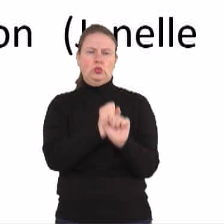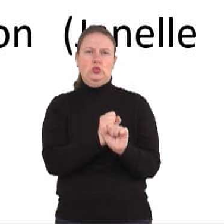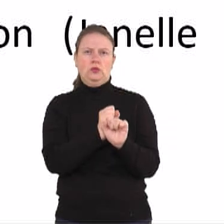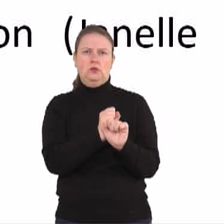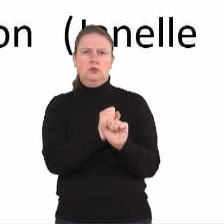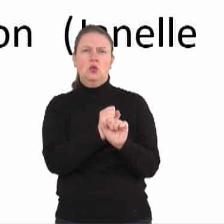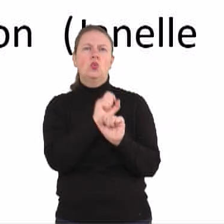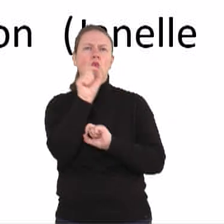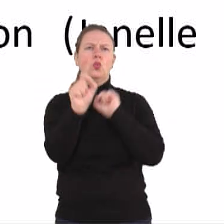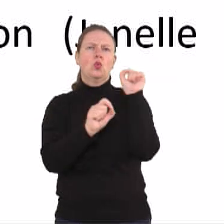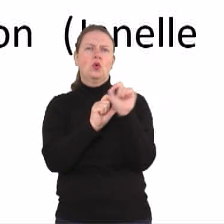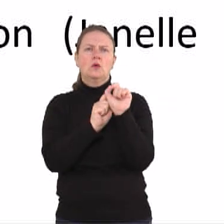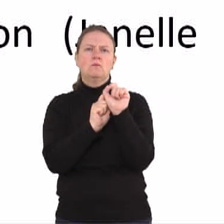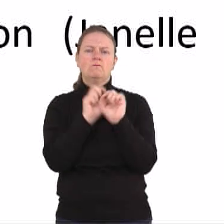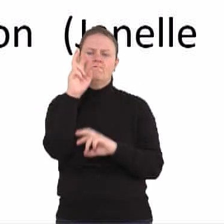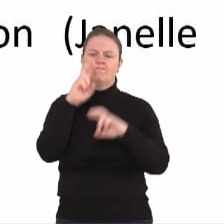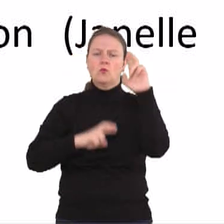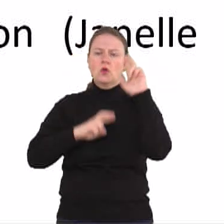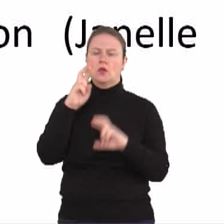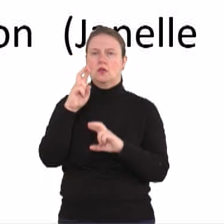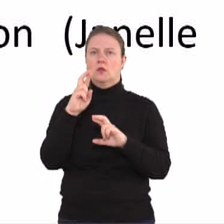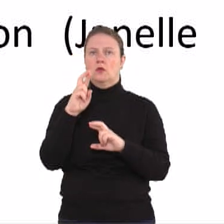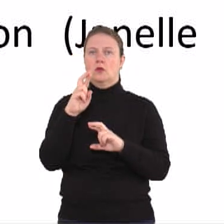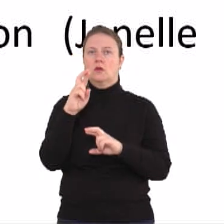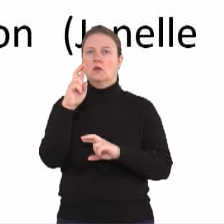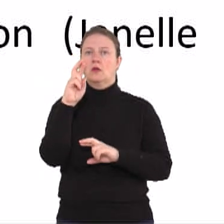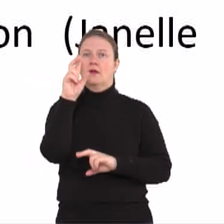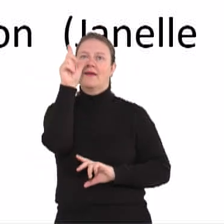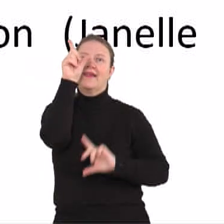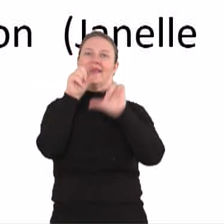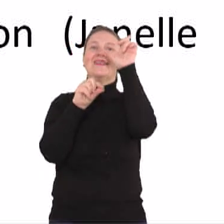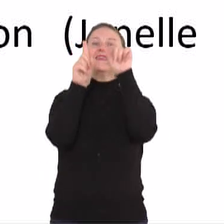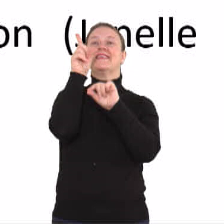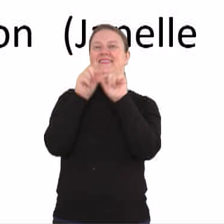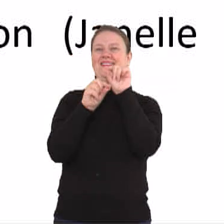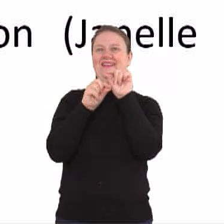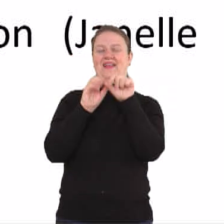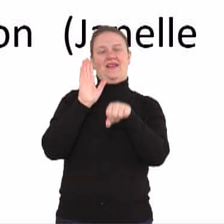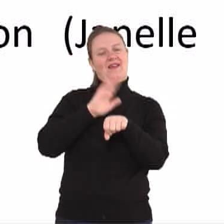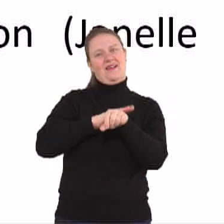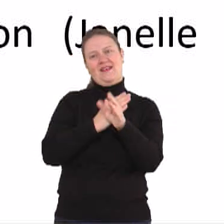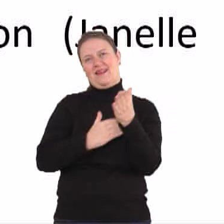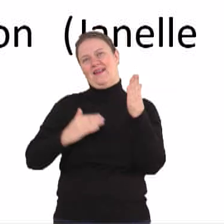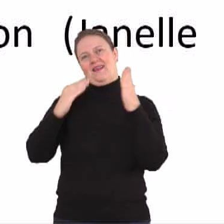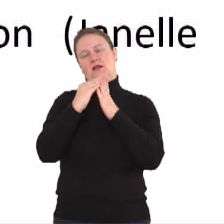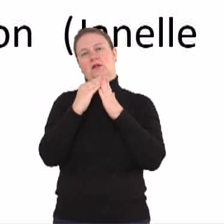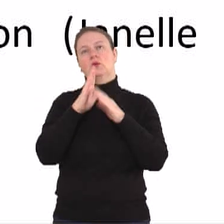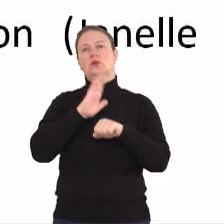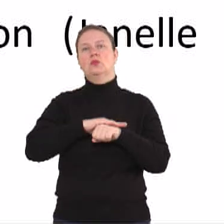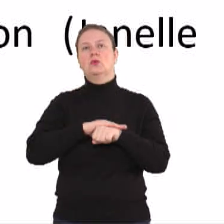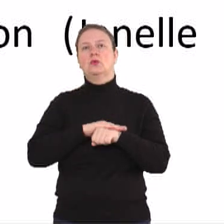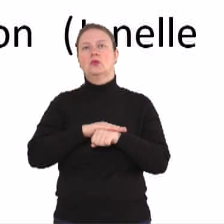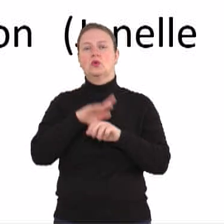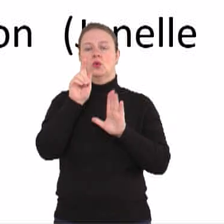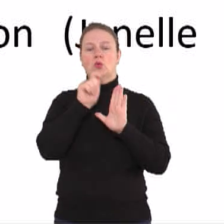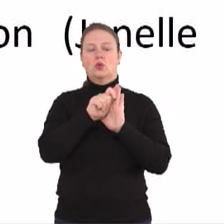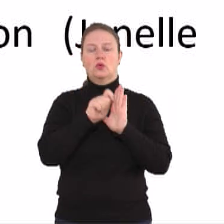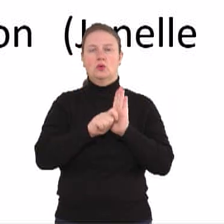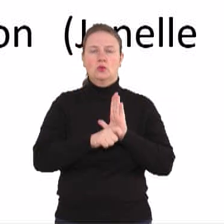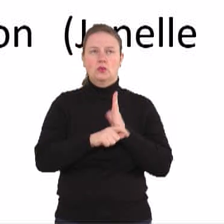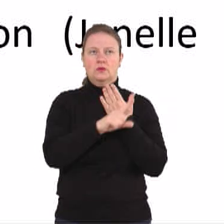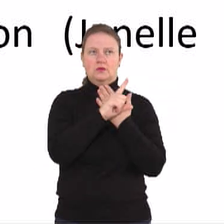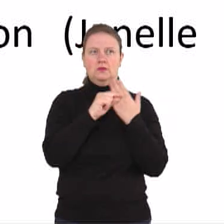análises de trajetórias. Estrelas Além do Tempo, filme dirigido e escrito por Theodore